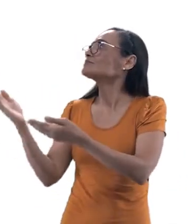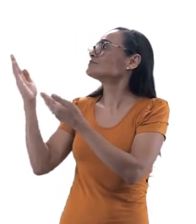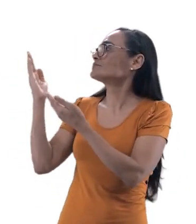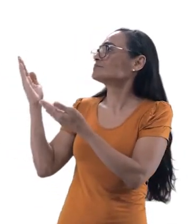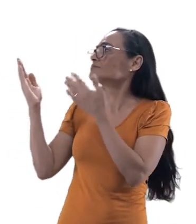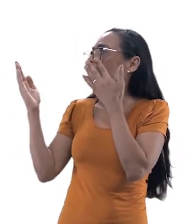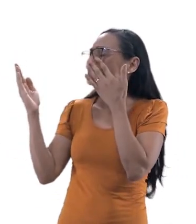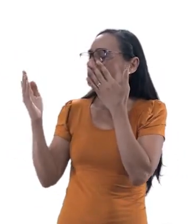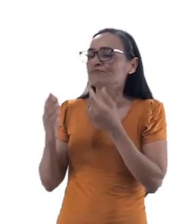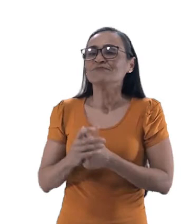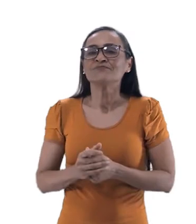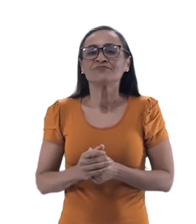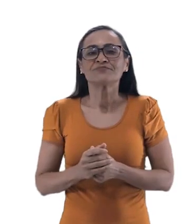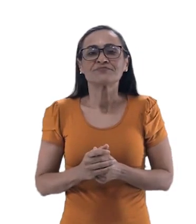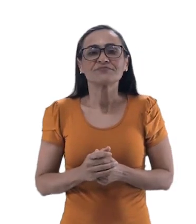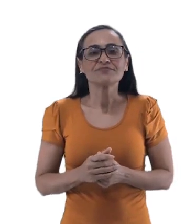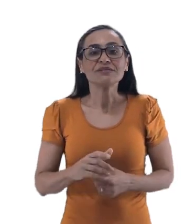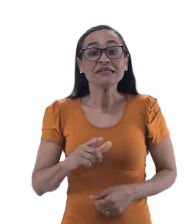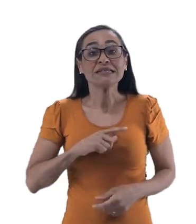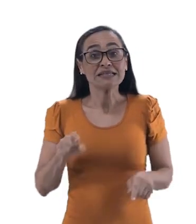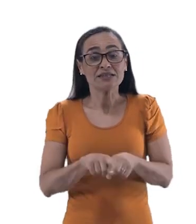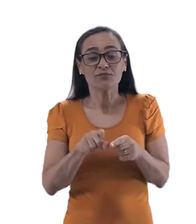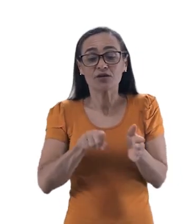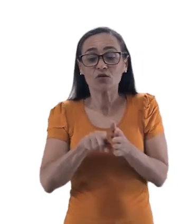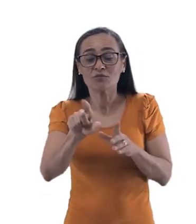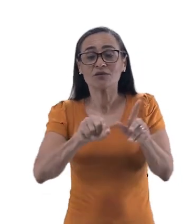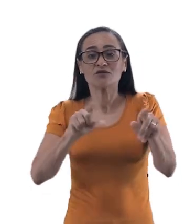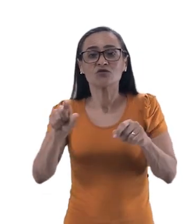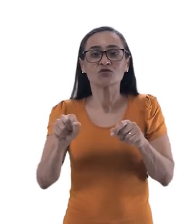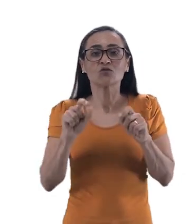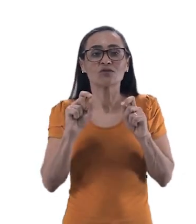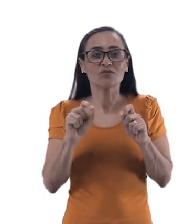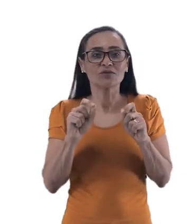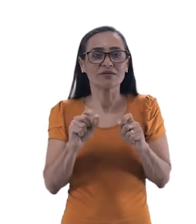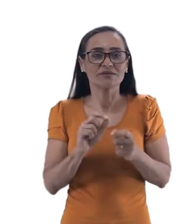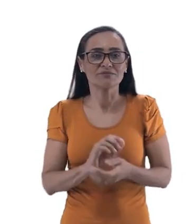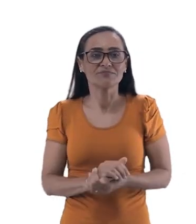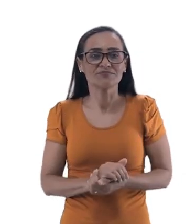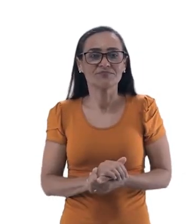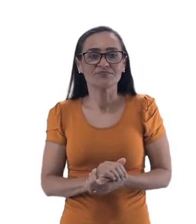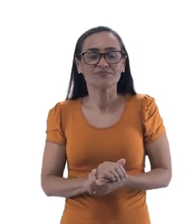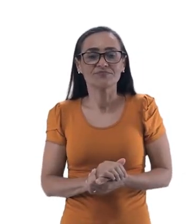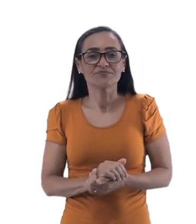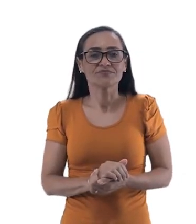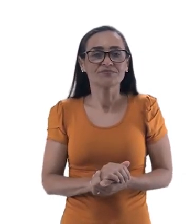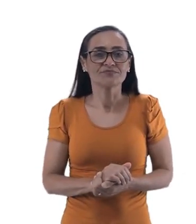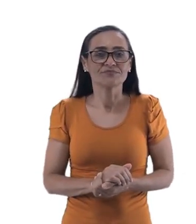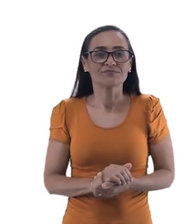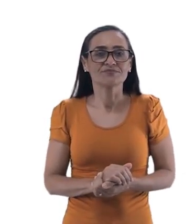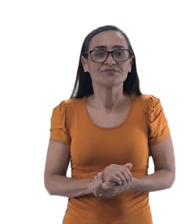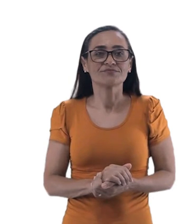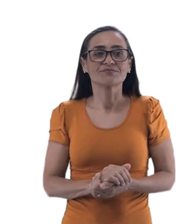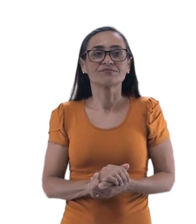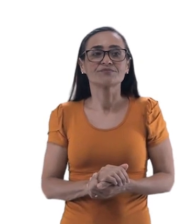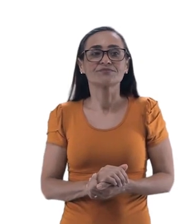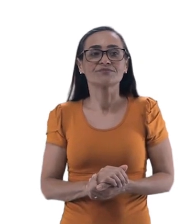aqui eu tenho como critério, né, vamos colocar aqui o